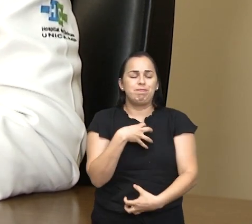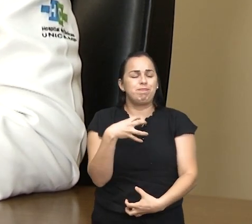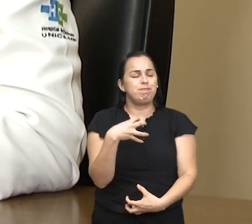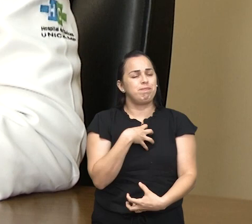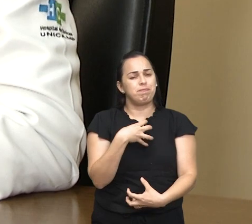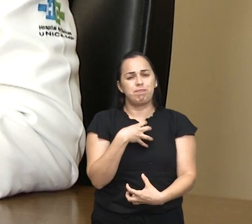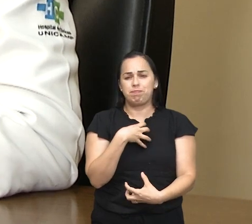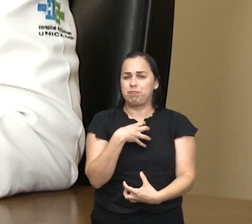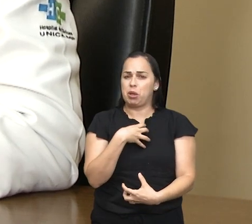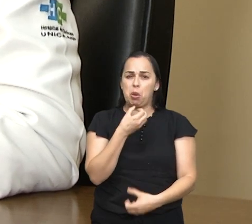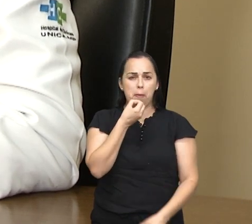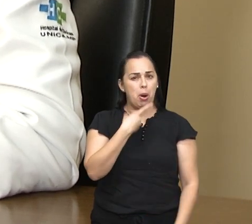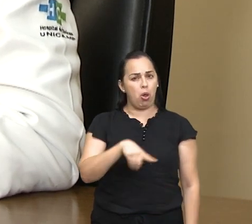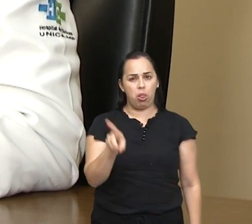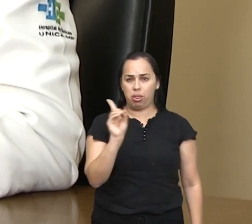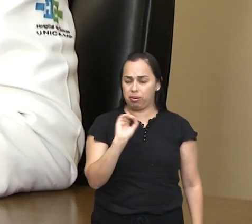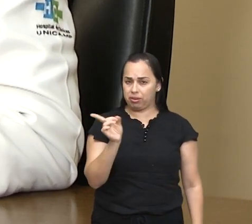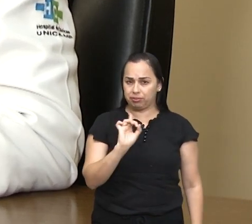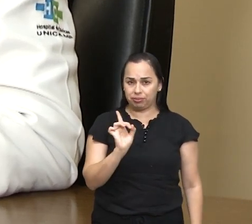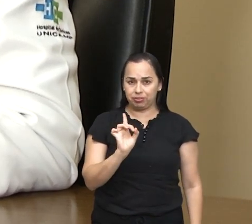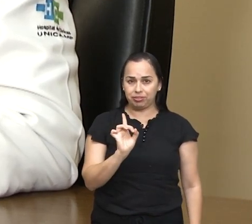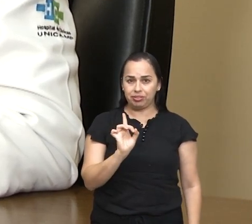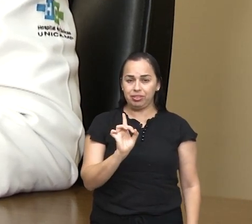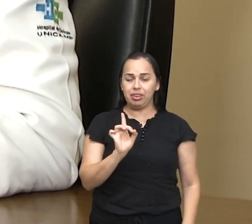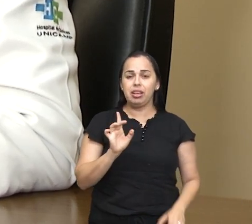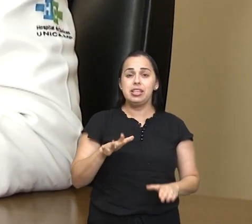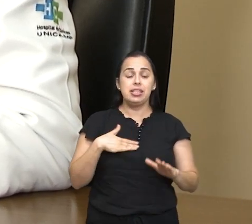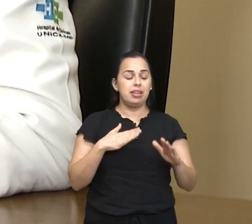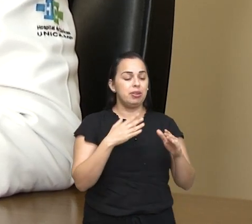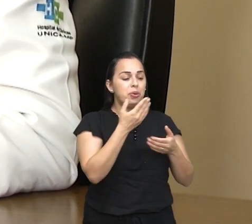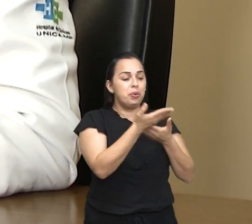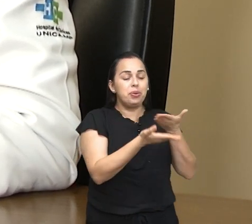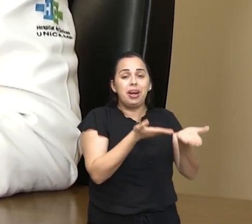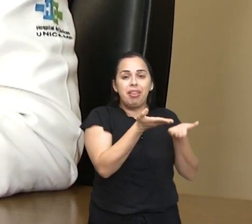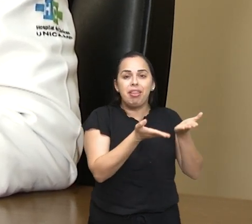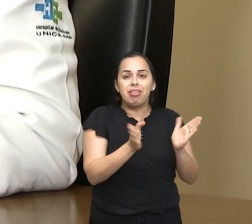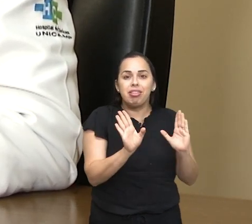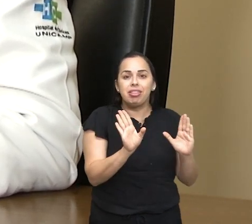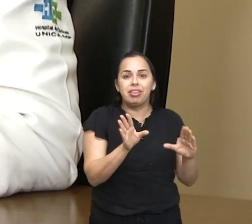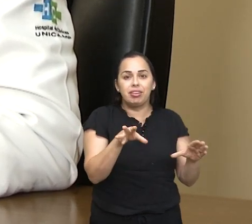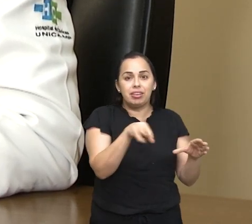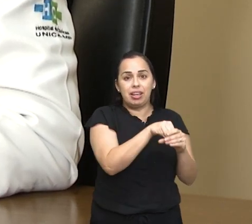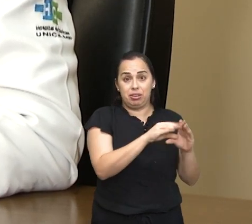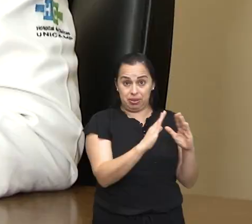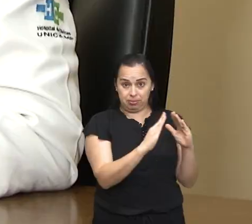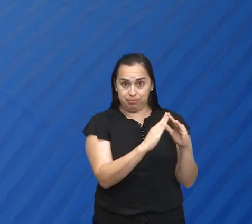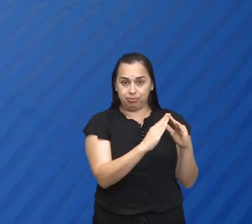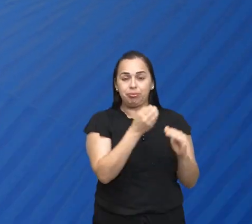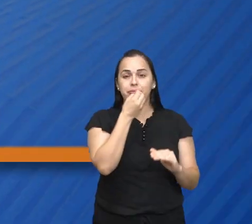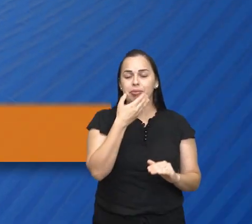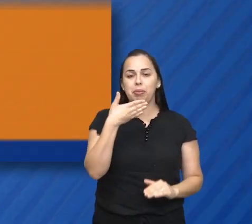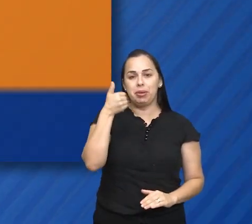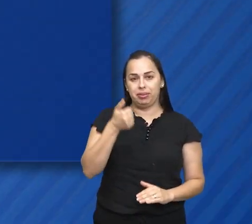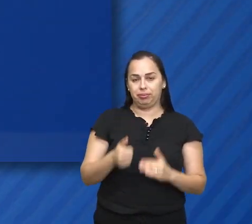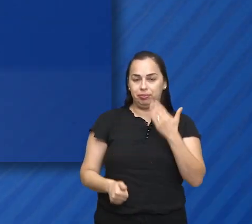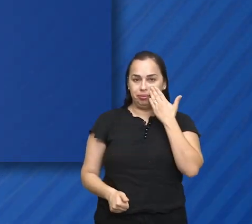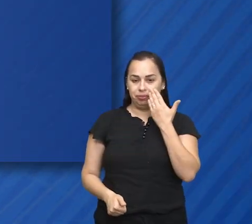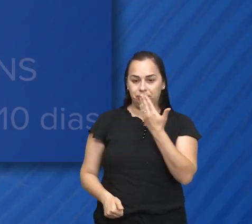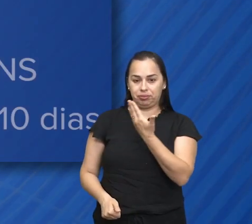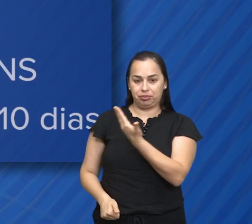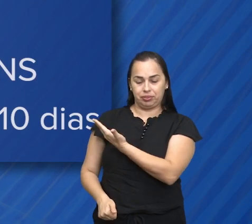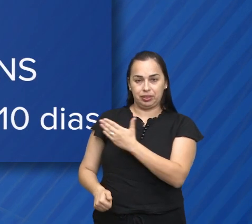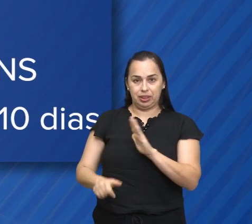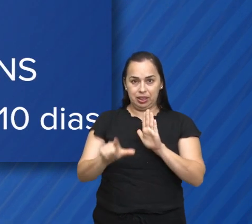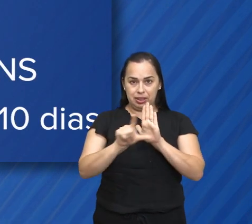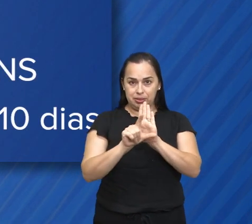sentimentos não tão agradáveis como se ele fizesse o tratamento que ele precisa dentro de casa. A nova medida estabelece